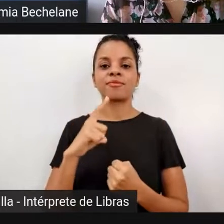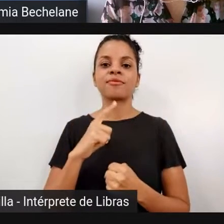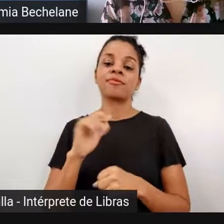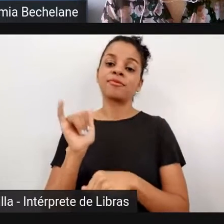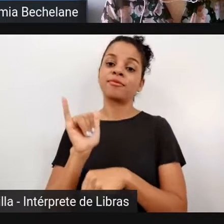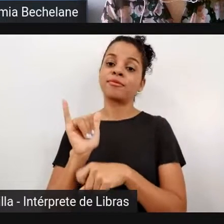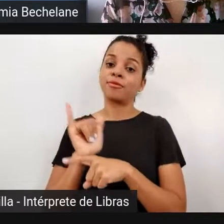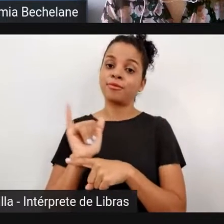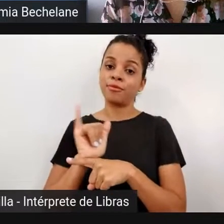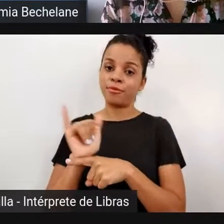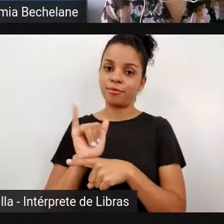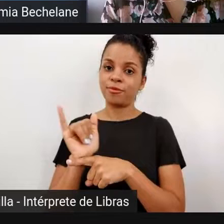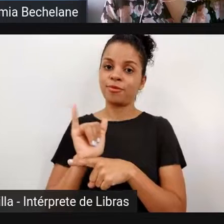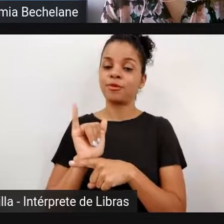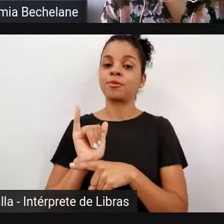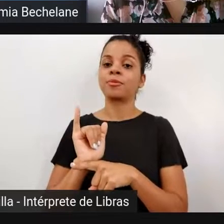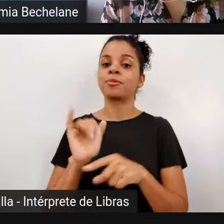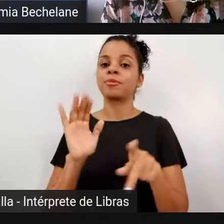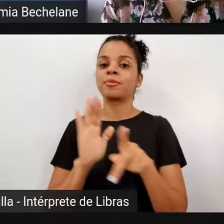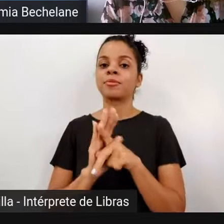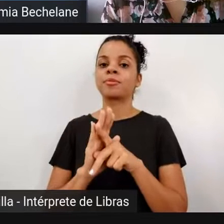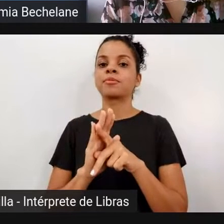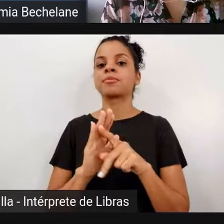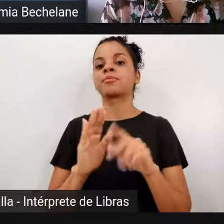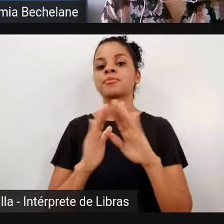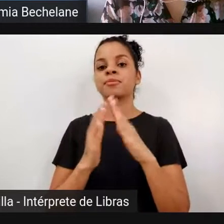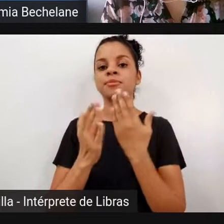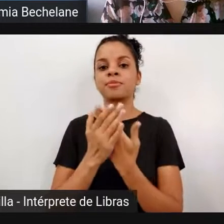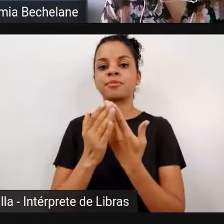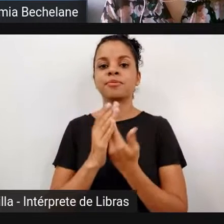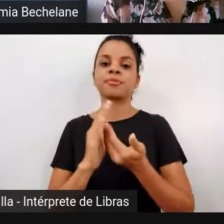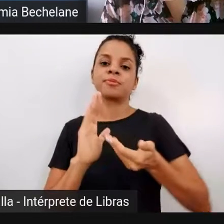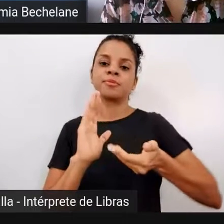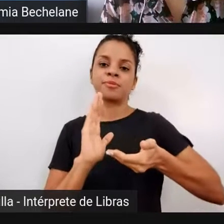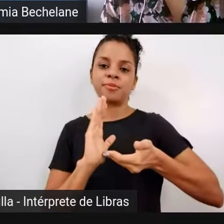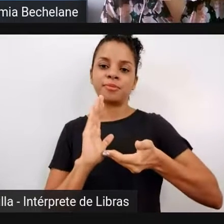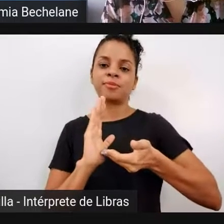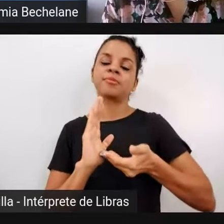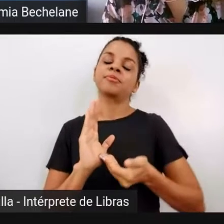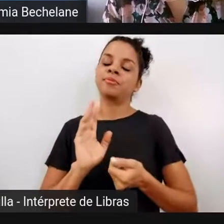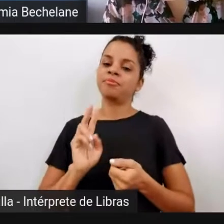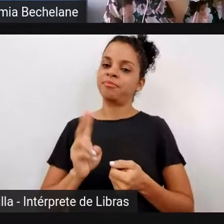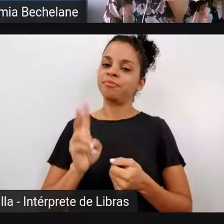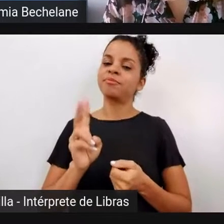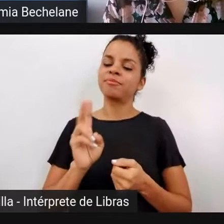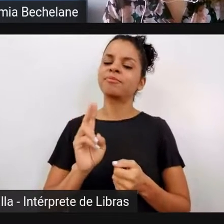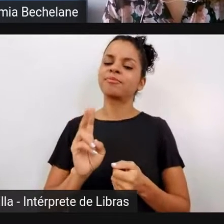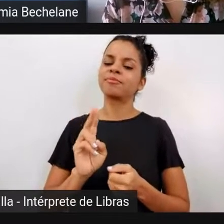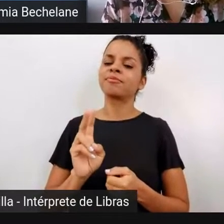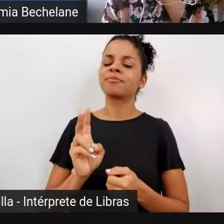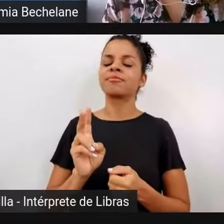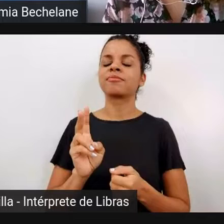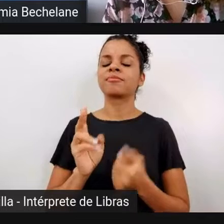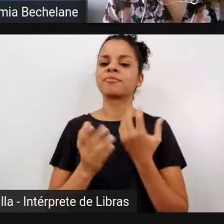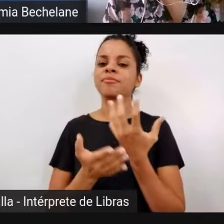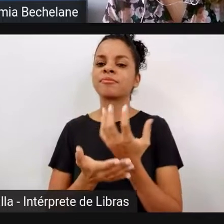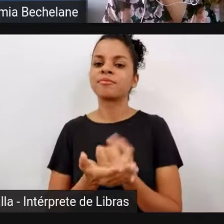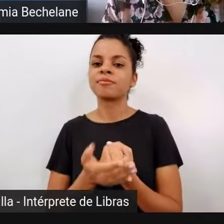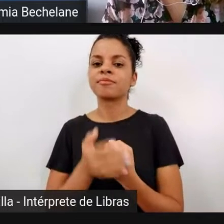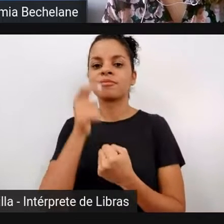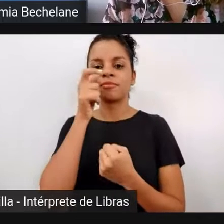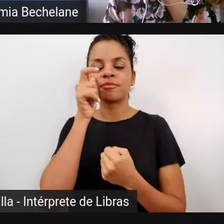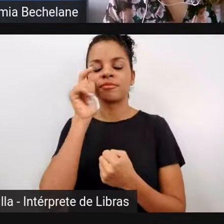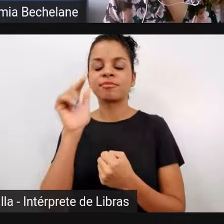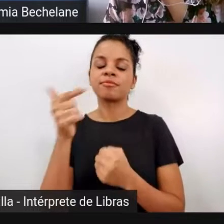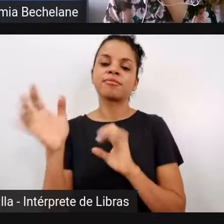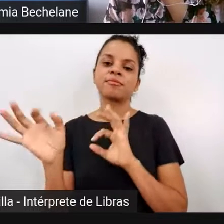da Câmara, vai permanecer disponível para visualizações futuras. As perguntas podem ser feitas pelo WhatsApp